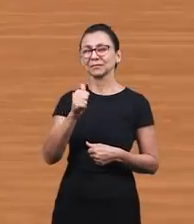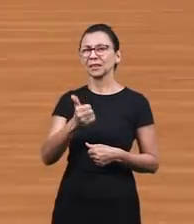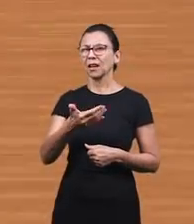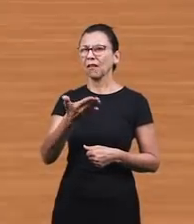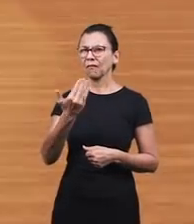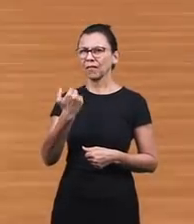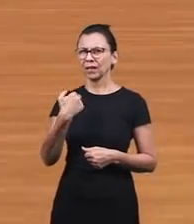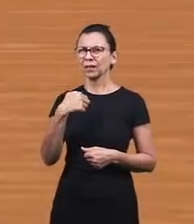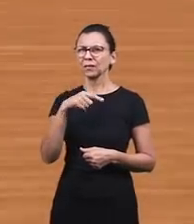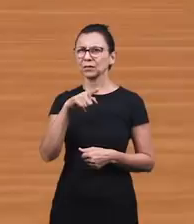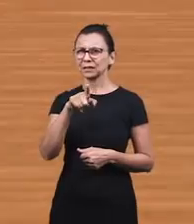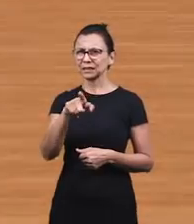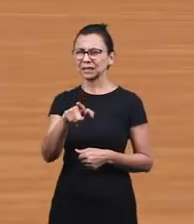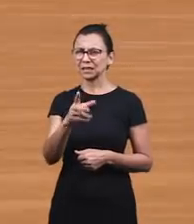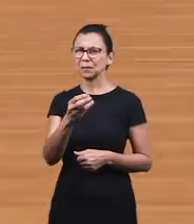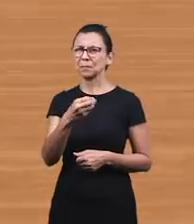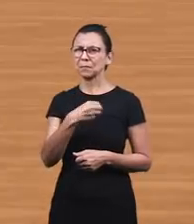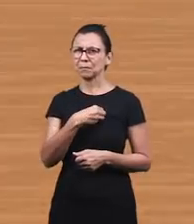chama, ó